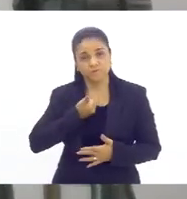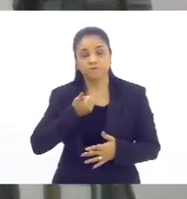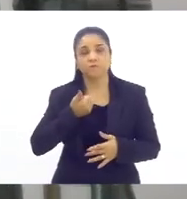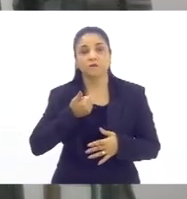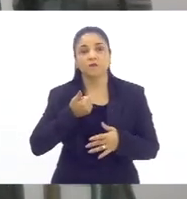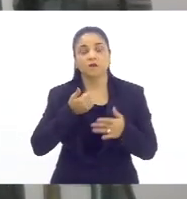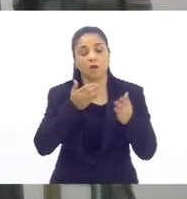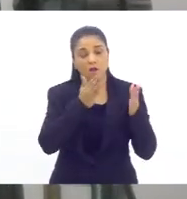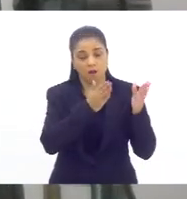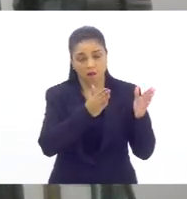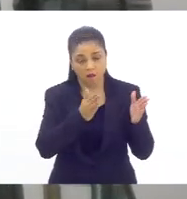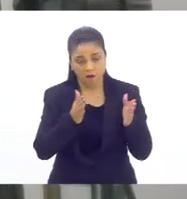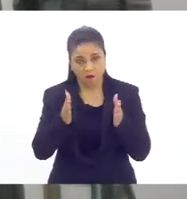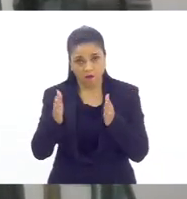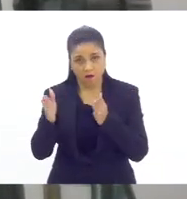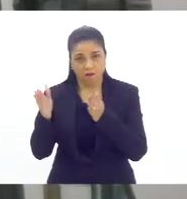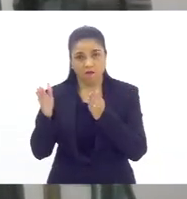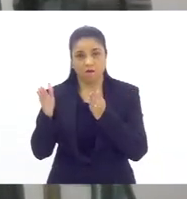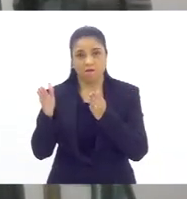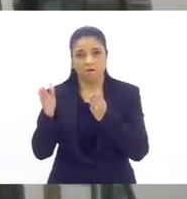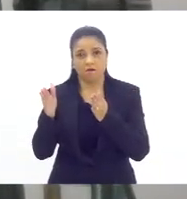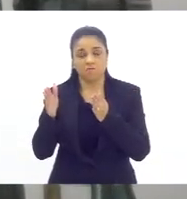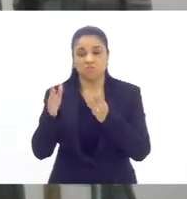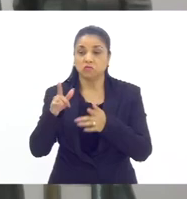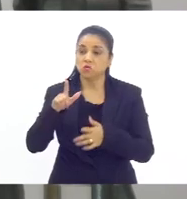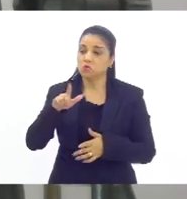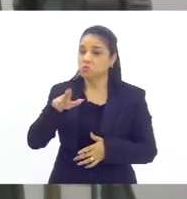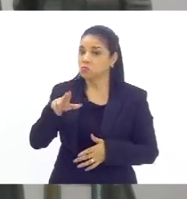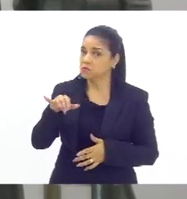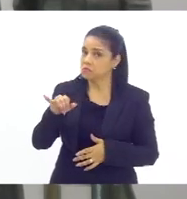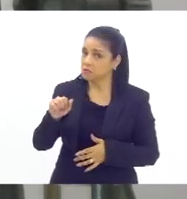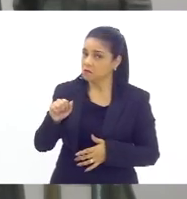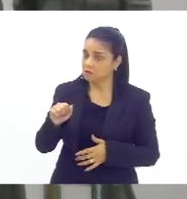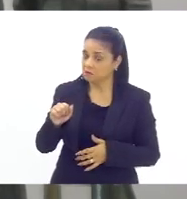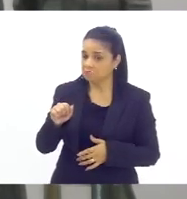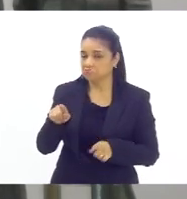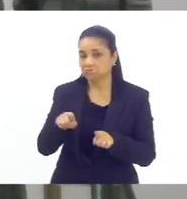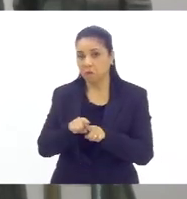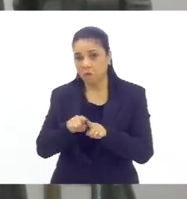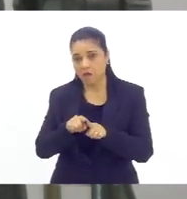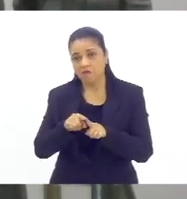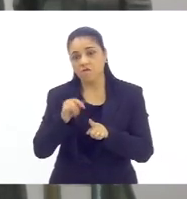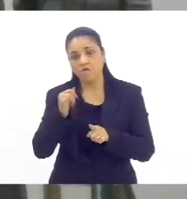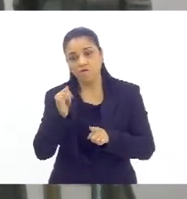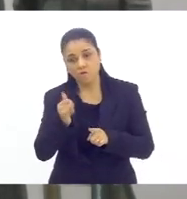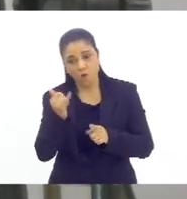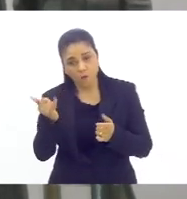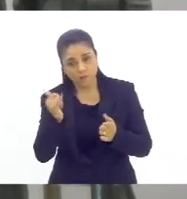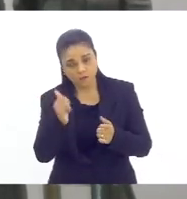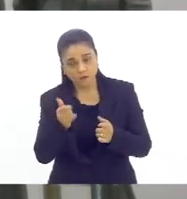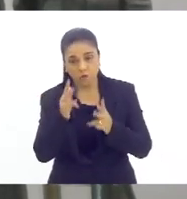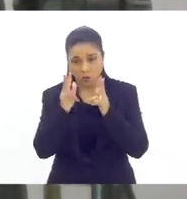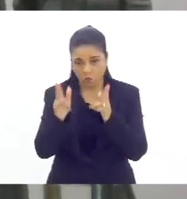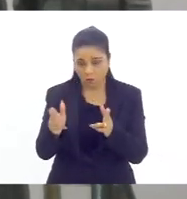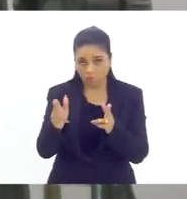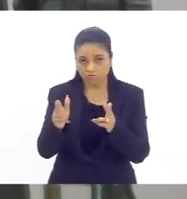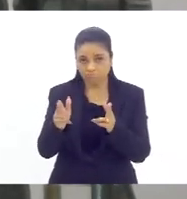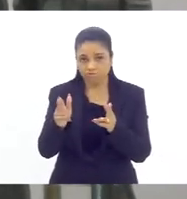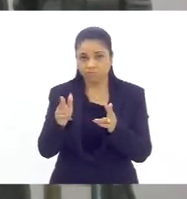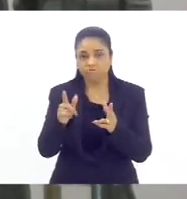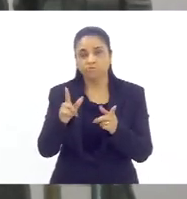que ao longo do tempo não sei se a Luciana teve também essa informação houve um certo enrijecimento